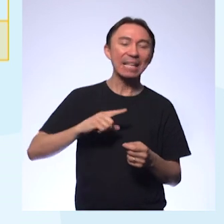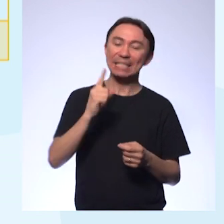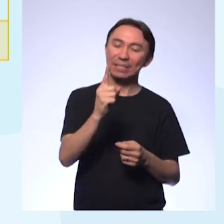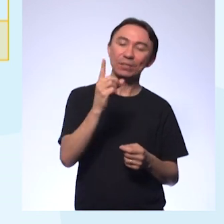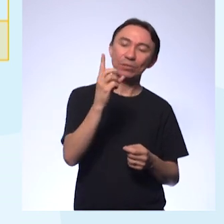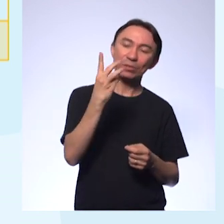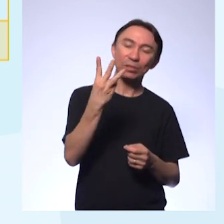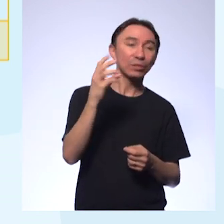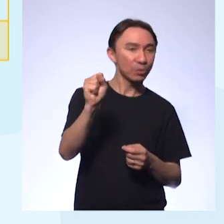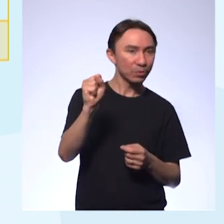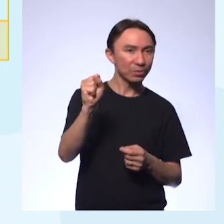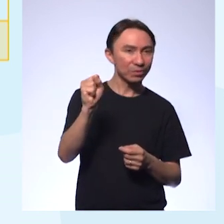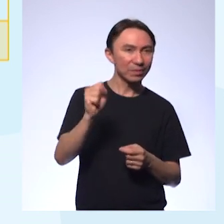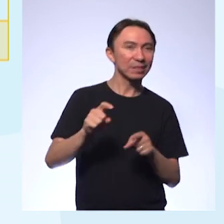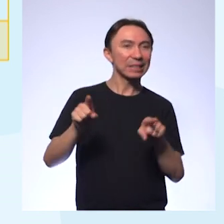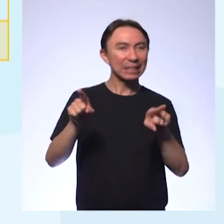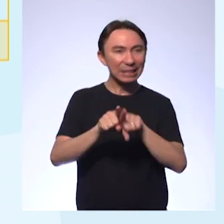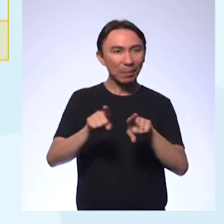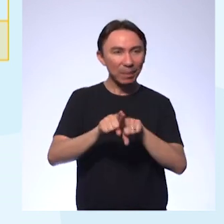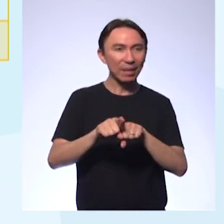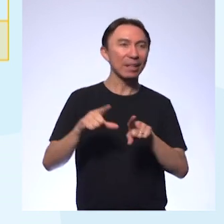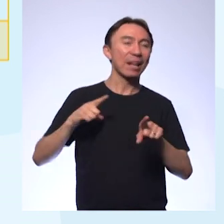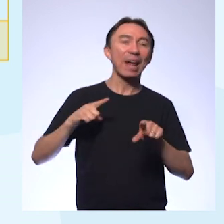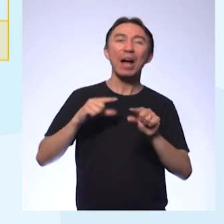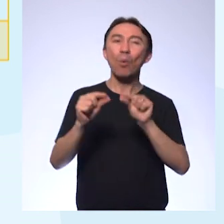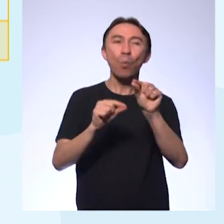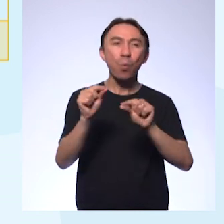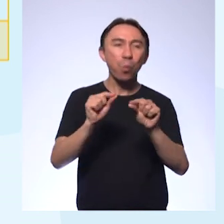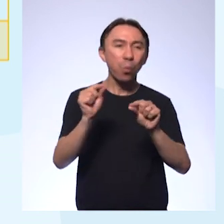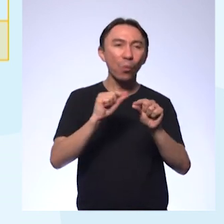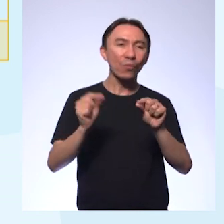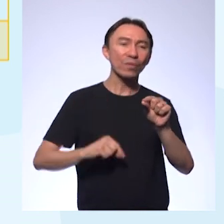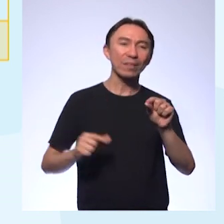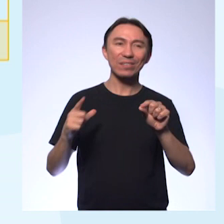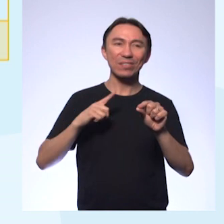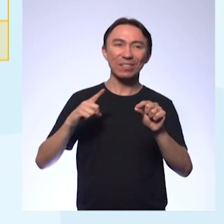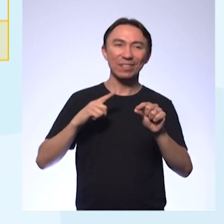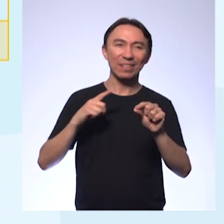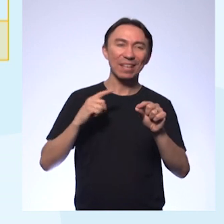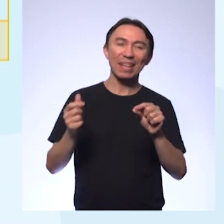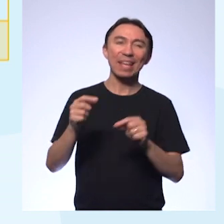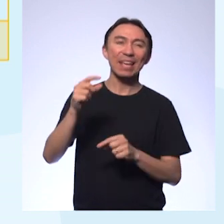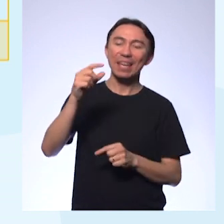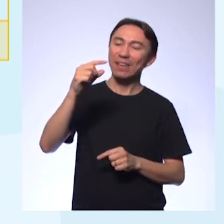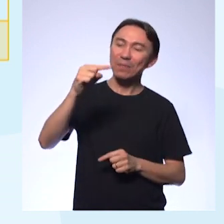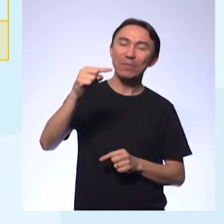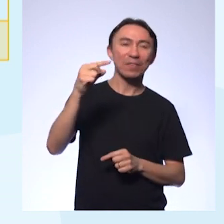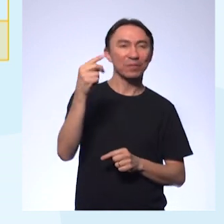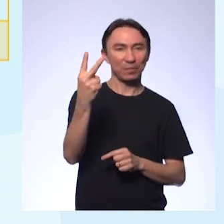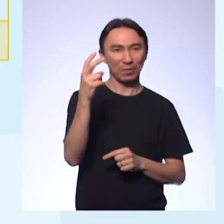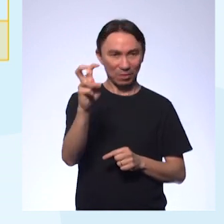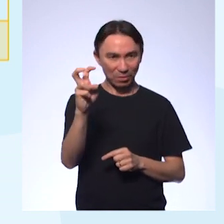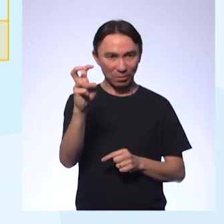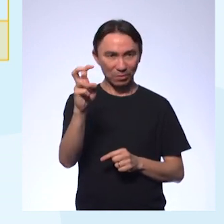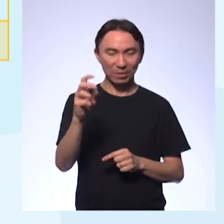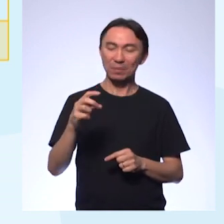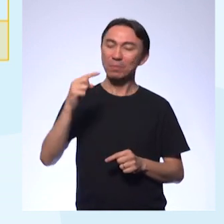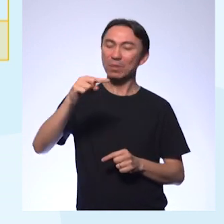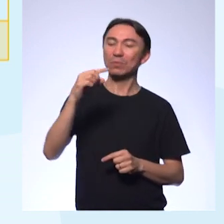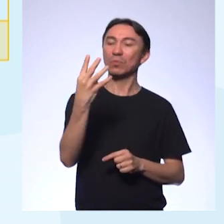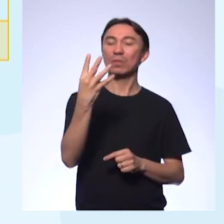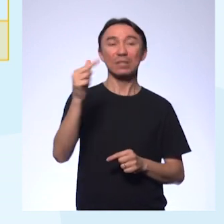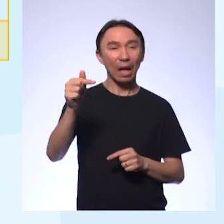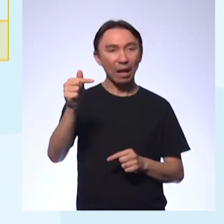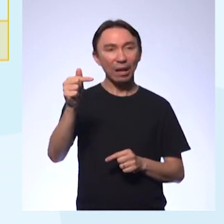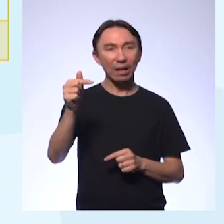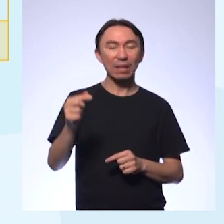temperatura de ebulição também ela vai aumentar. O orto chileno é menos 25, o meta chileno menos 47 e o para chileno